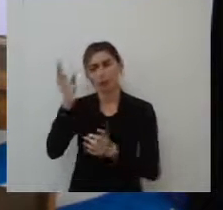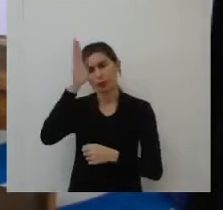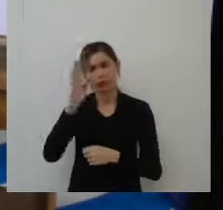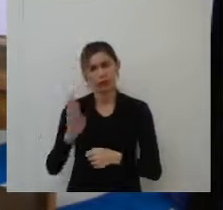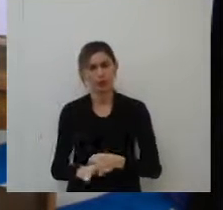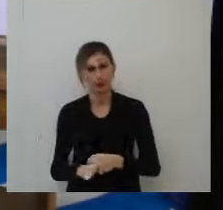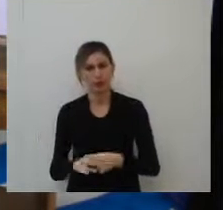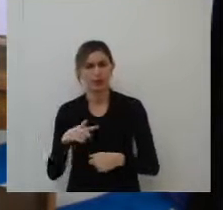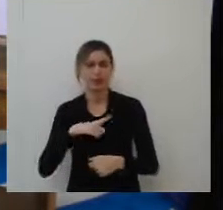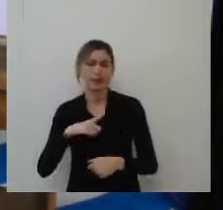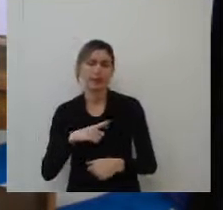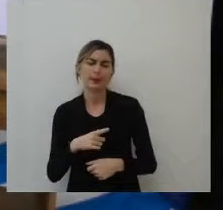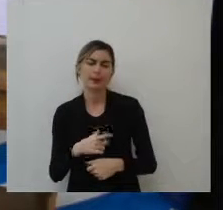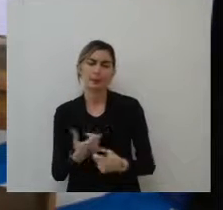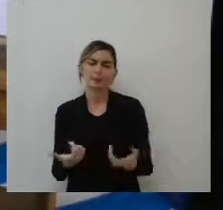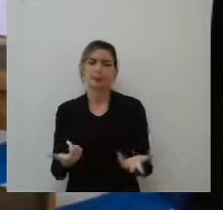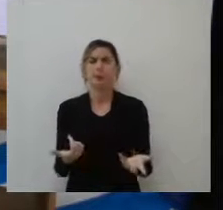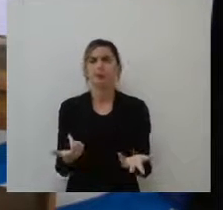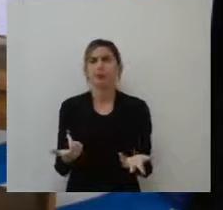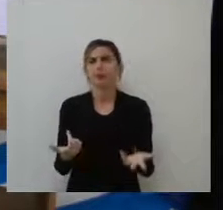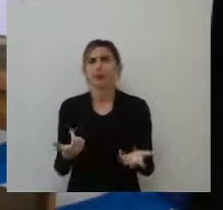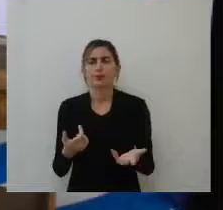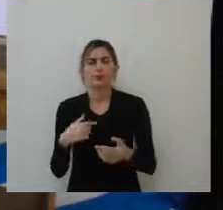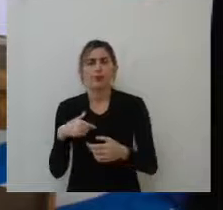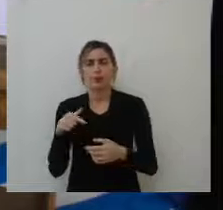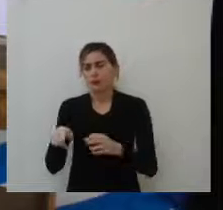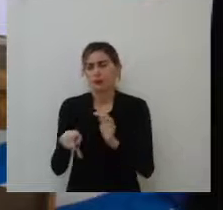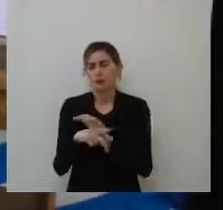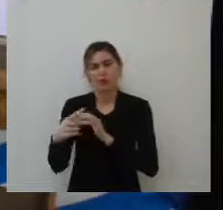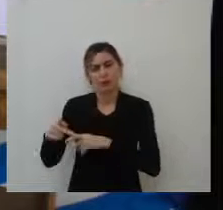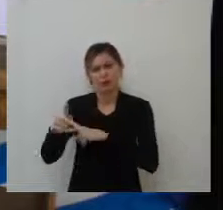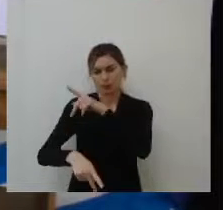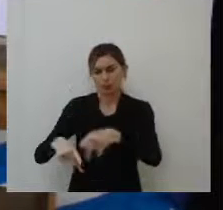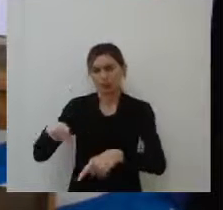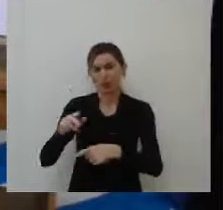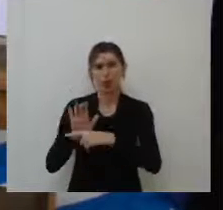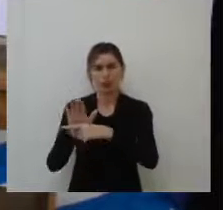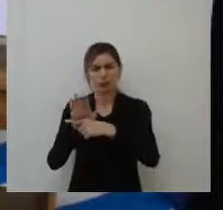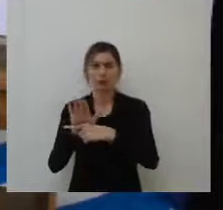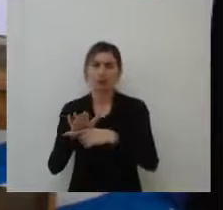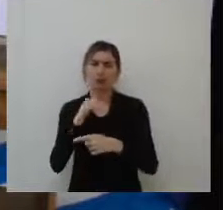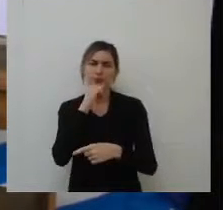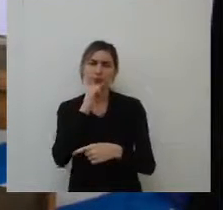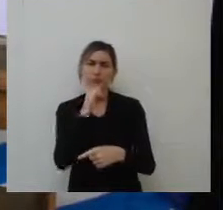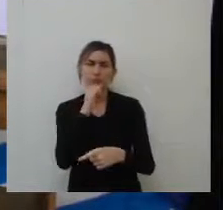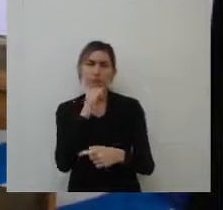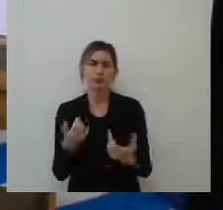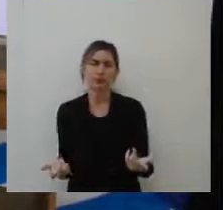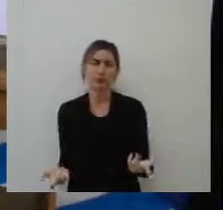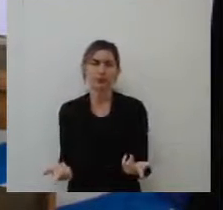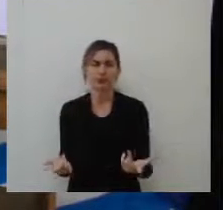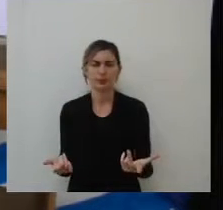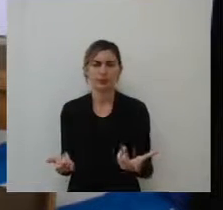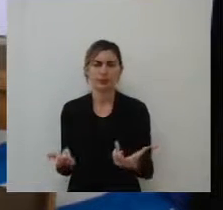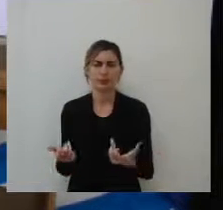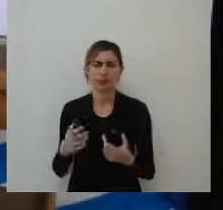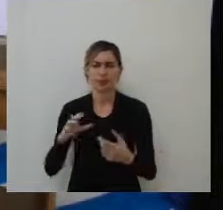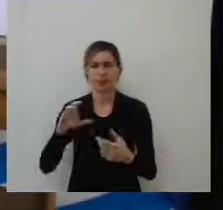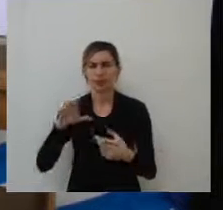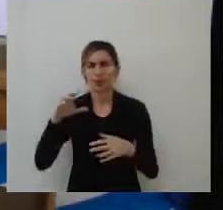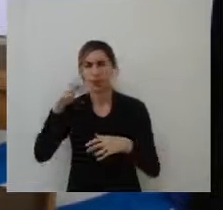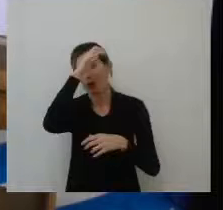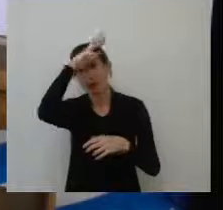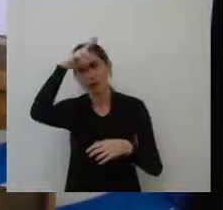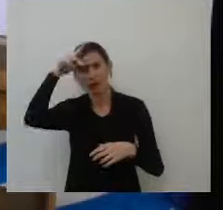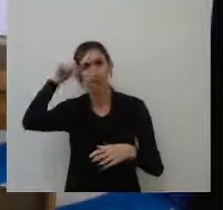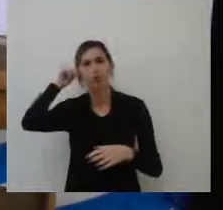Brasil a gente vai ter uma parte da população que é a favor, por exemplo, da ocupação da